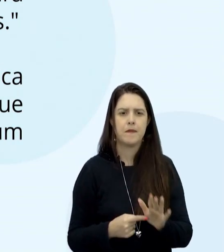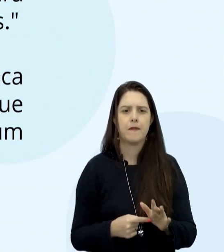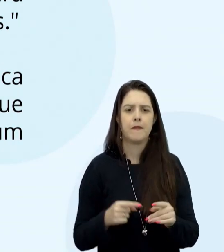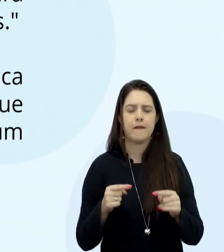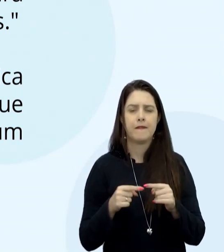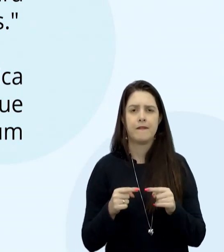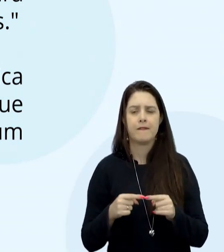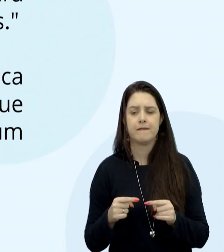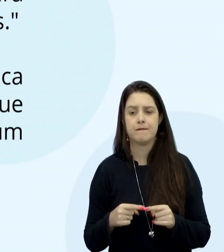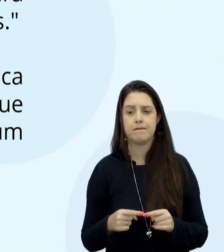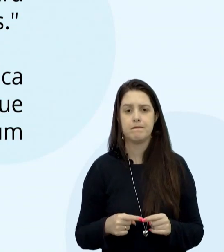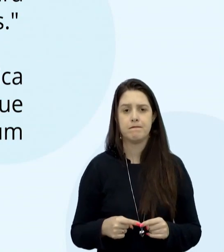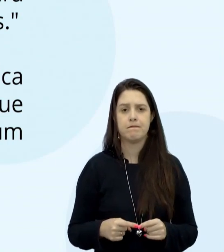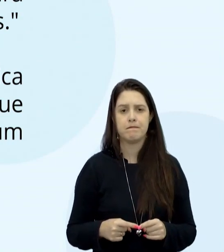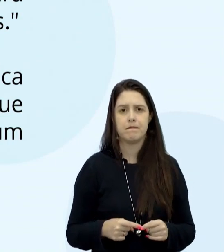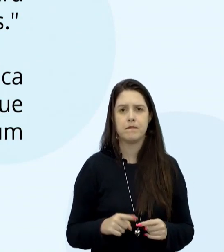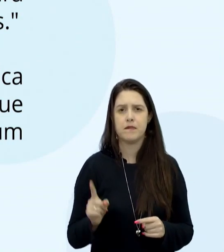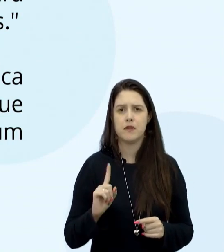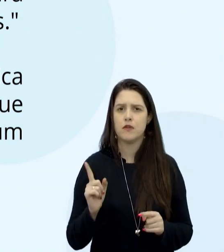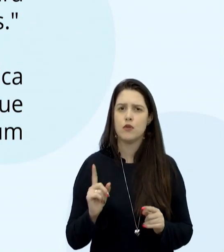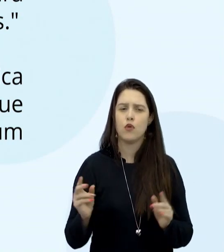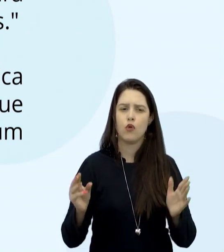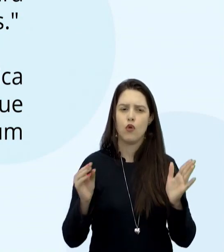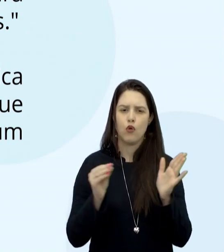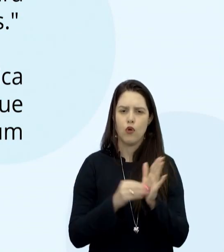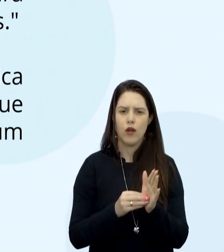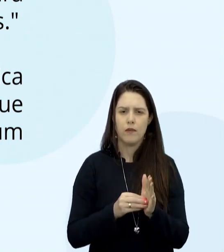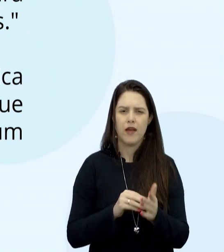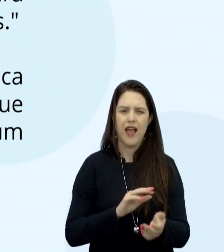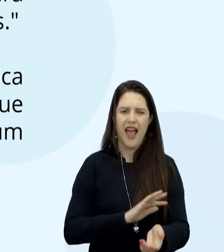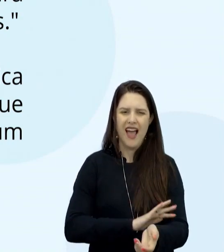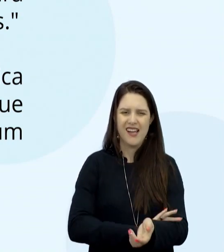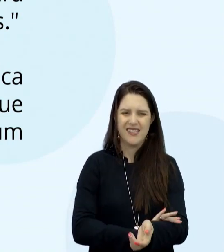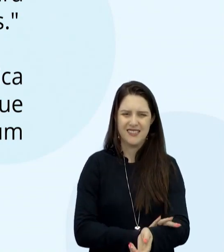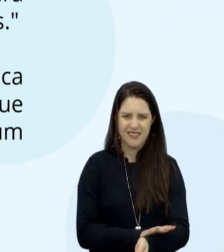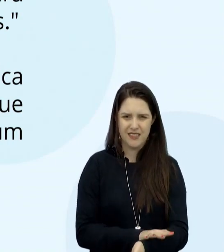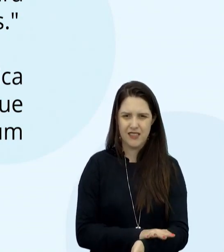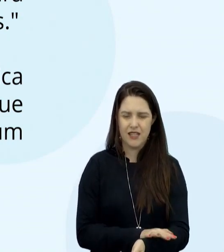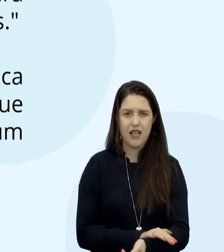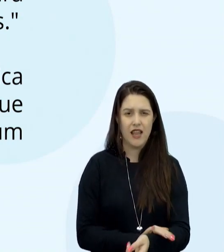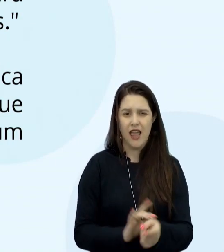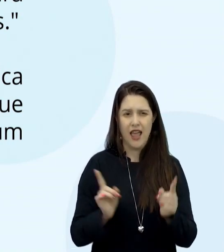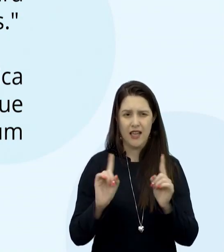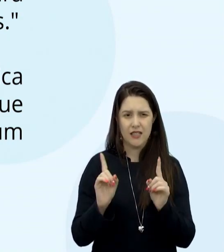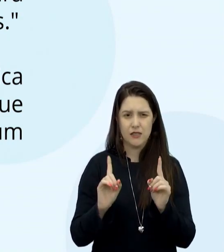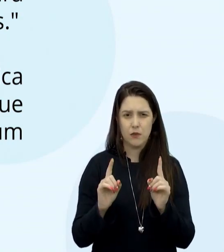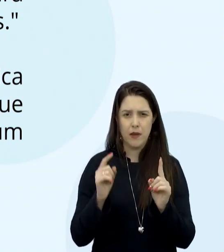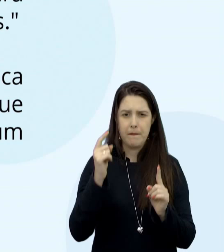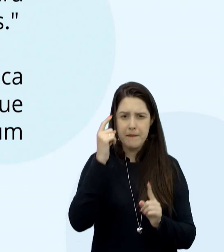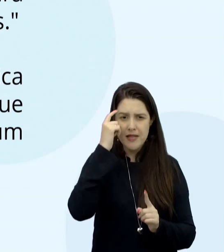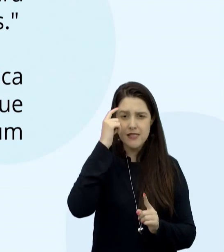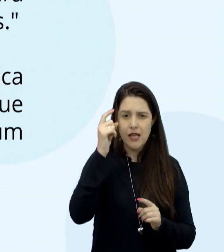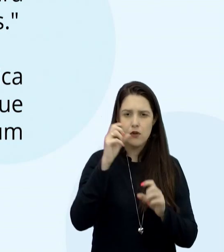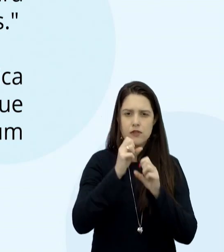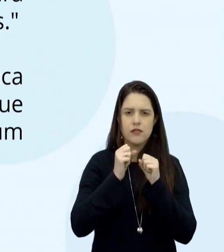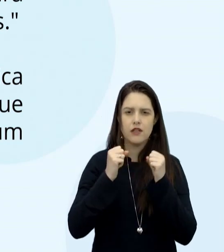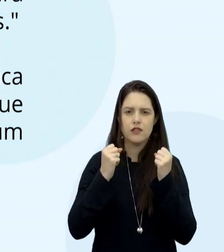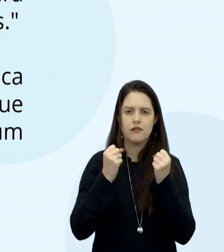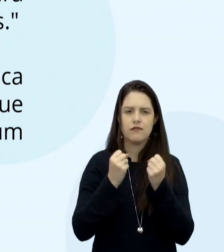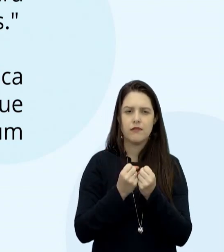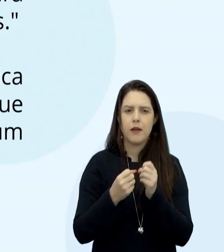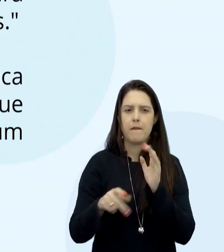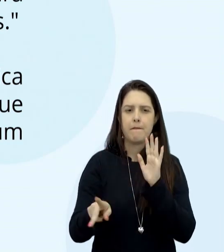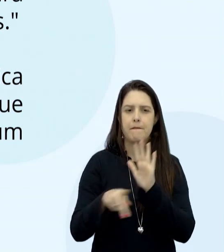não. Né? Não que os algoritmos sejam racistas. A questão não é pensar que um sistema tem sua